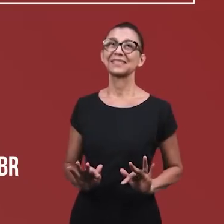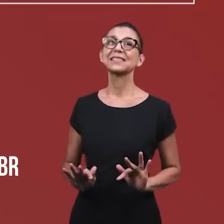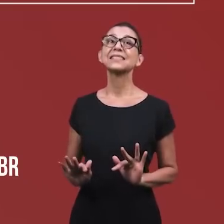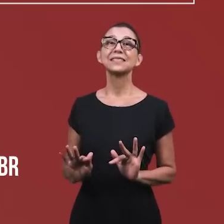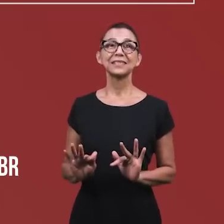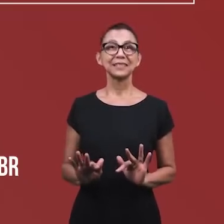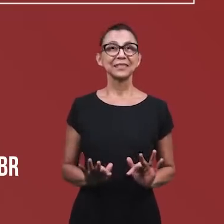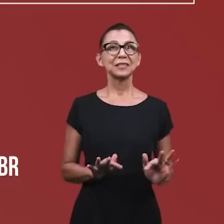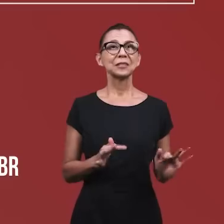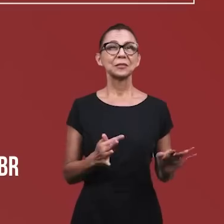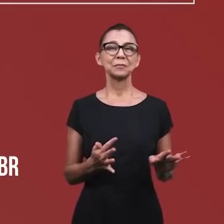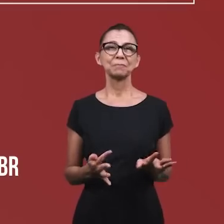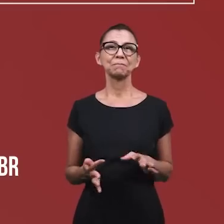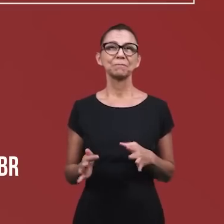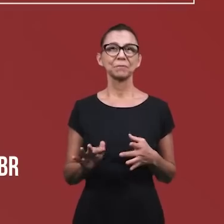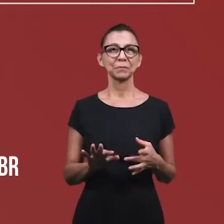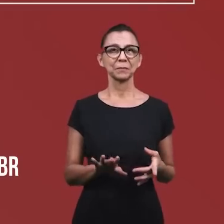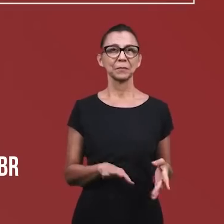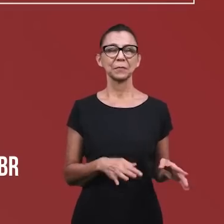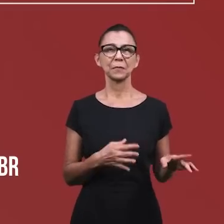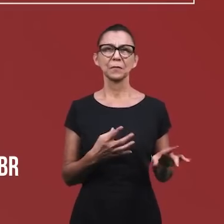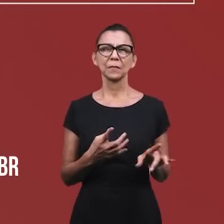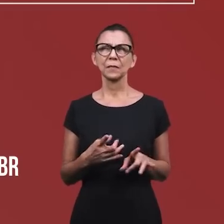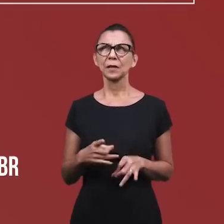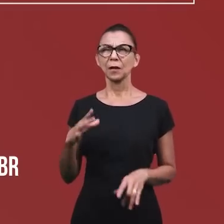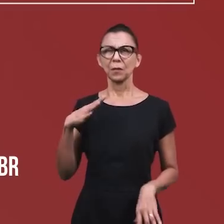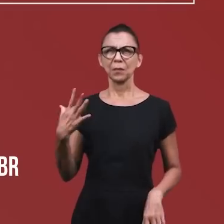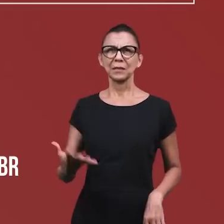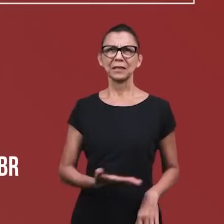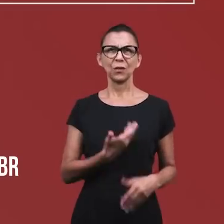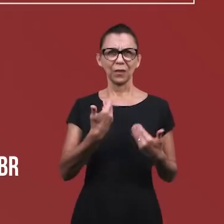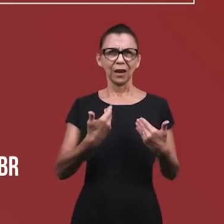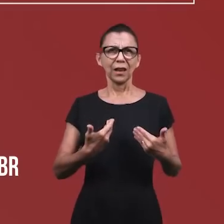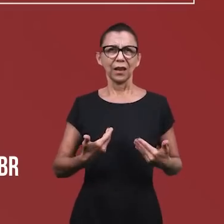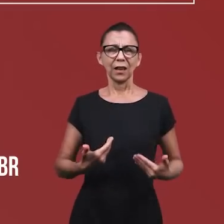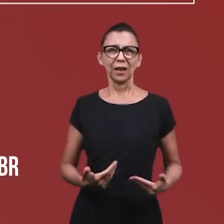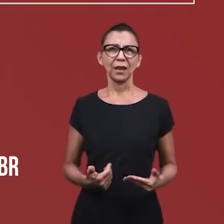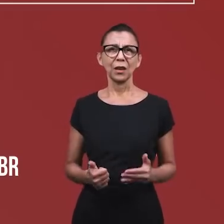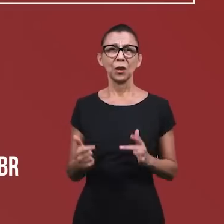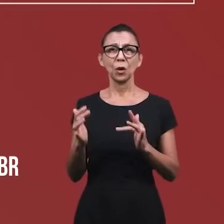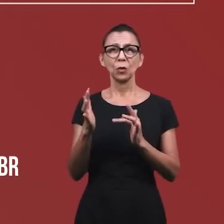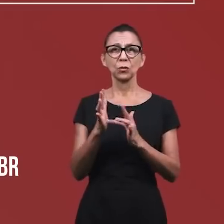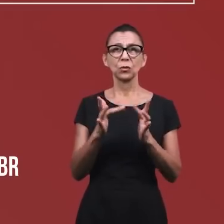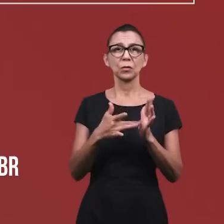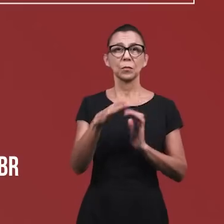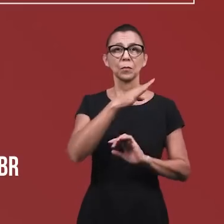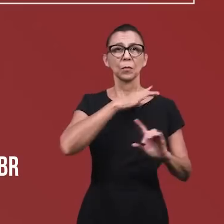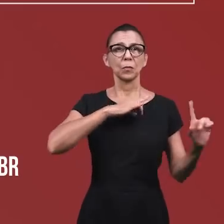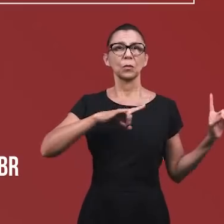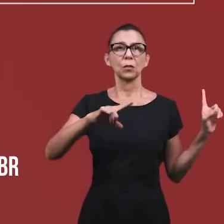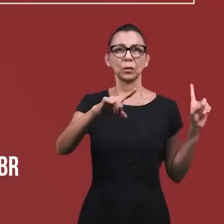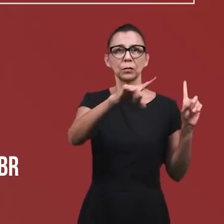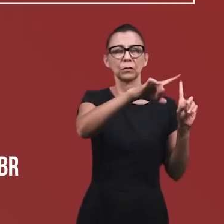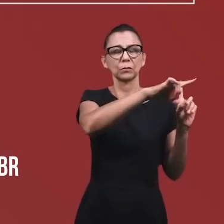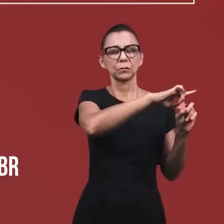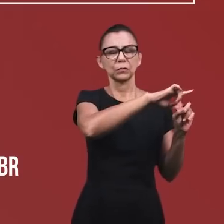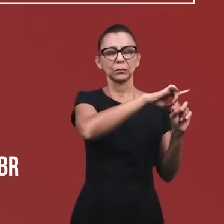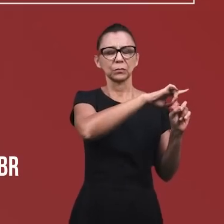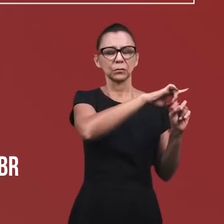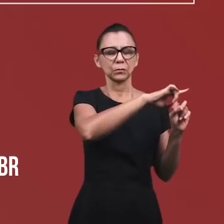feliz. Para me encontrar, perdeu sua vida,